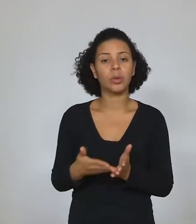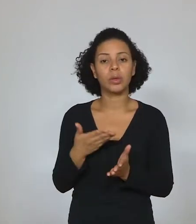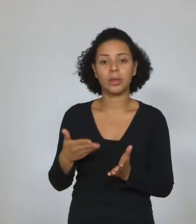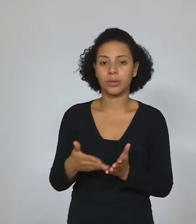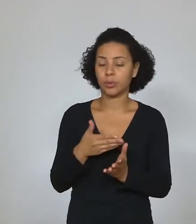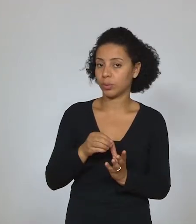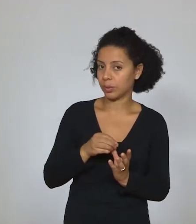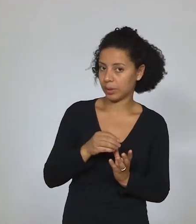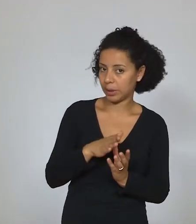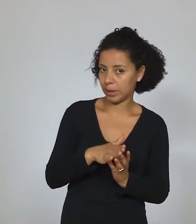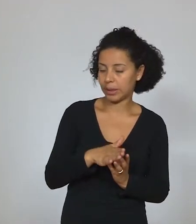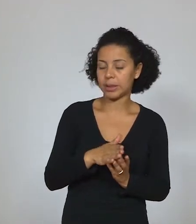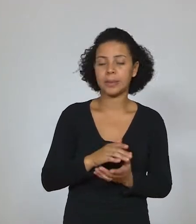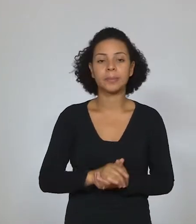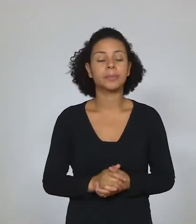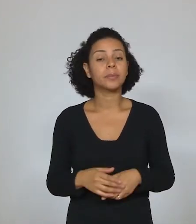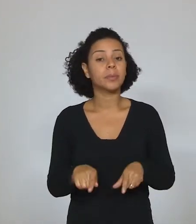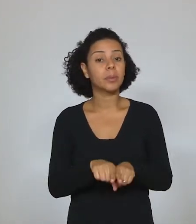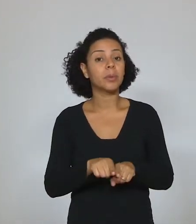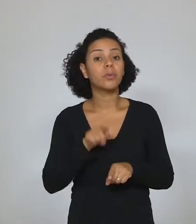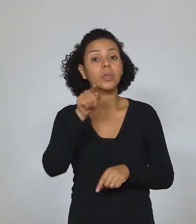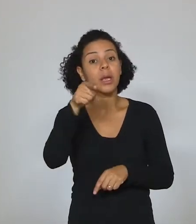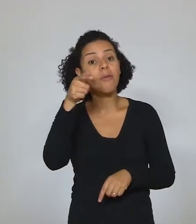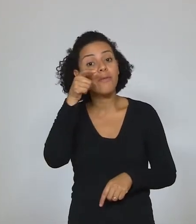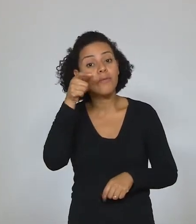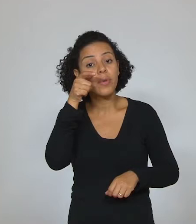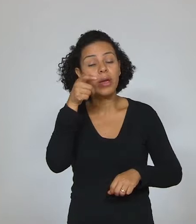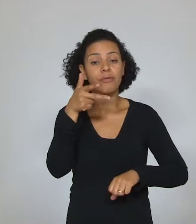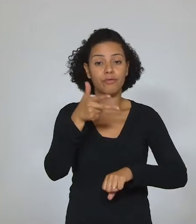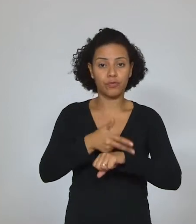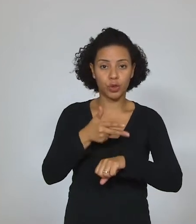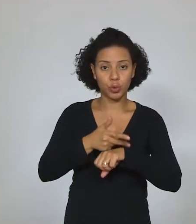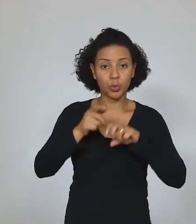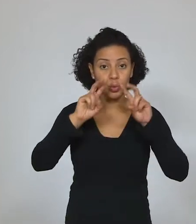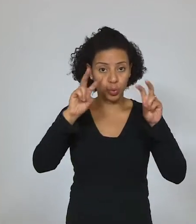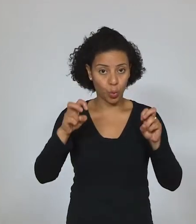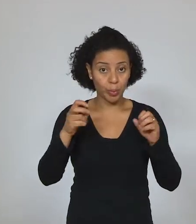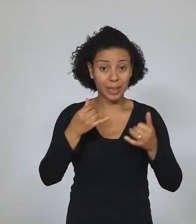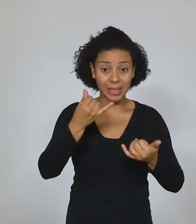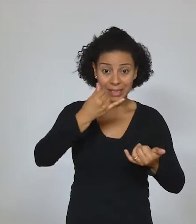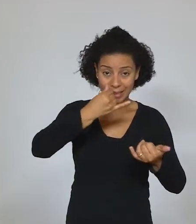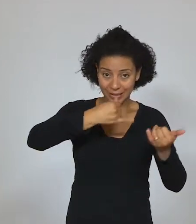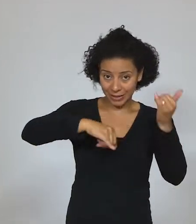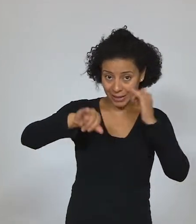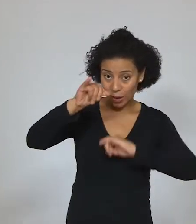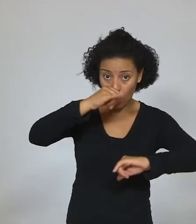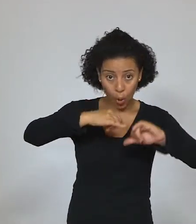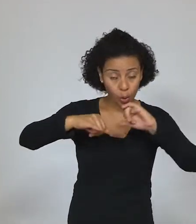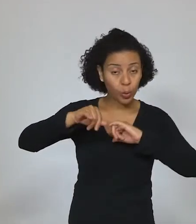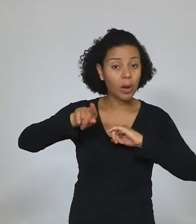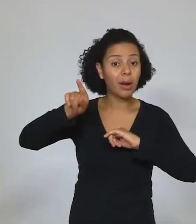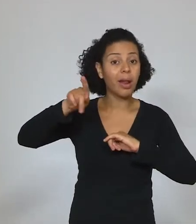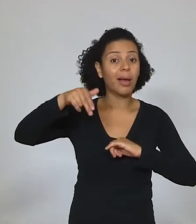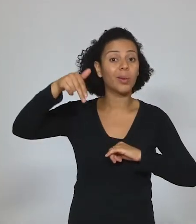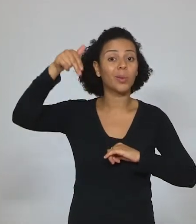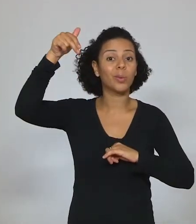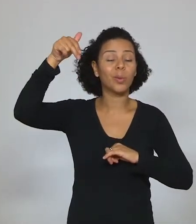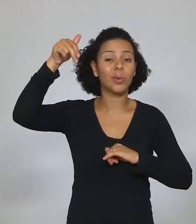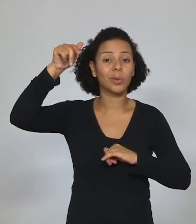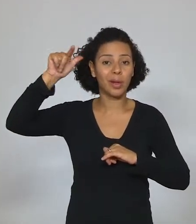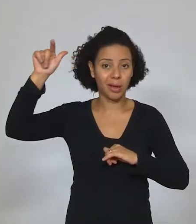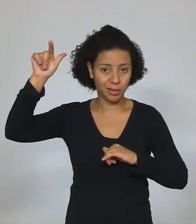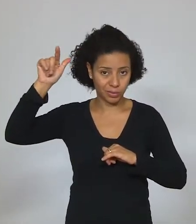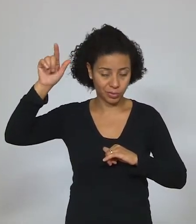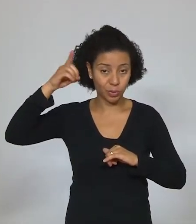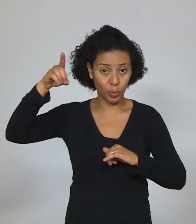Aprendizagem. Também veja o vídeo sugerido sobre derramamento de óleo no litoral do Nordeste brasileiro, que ocorreu no